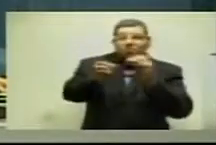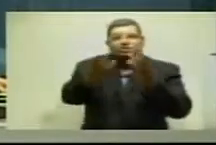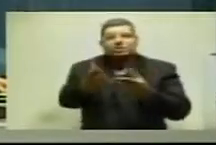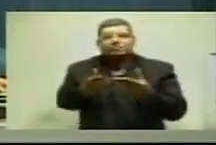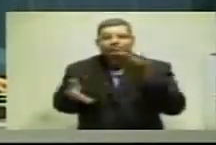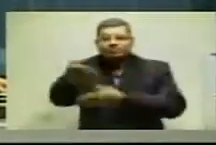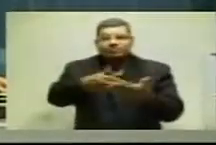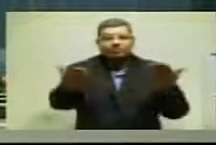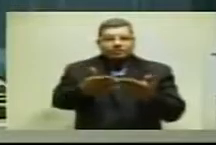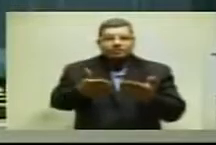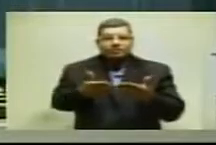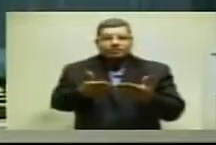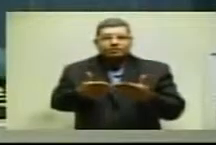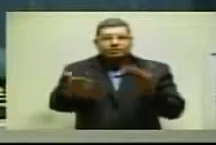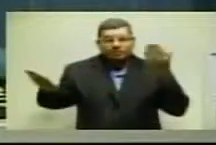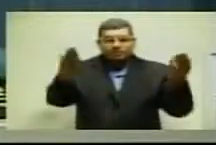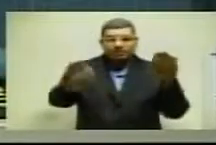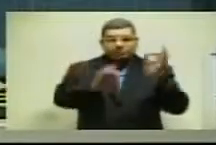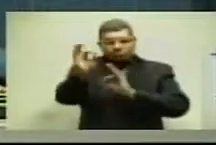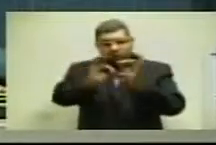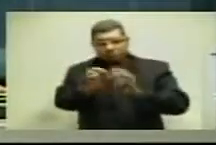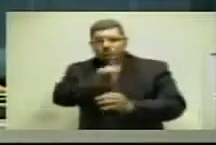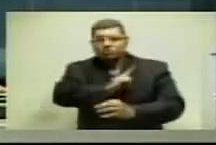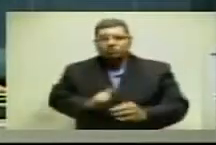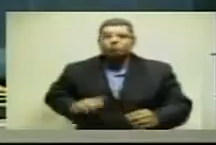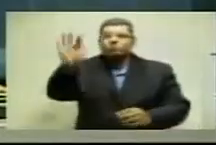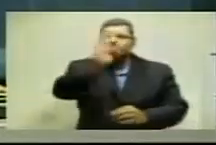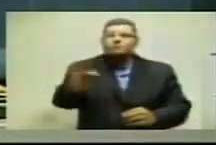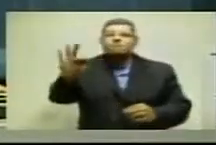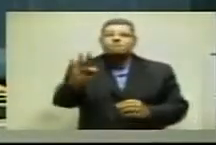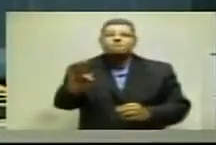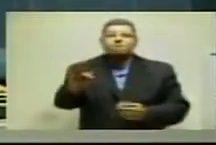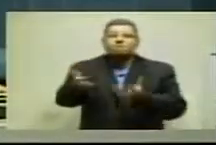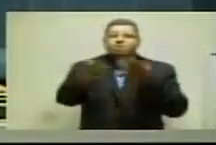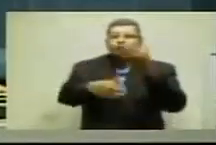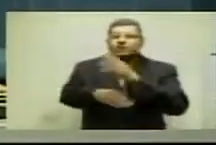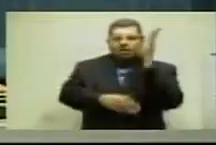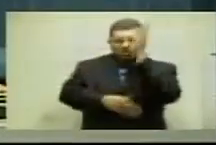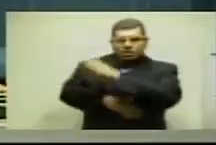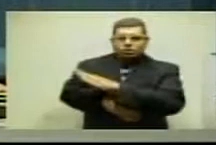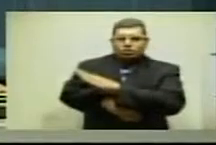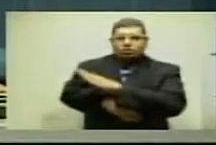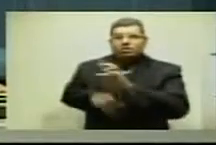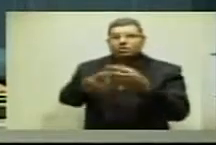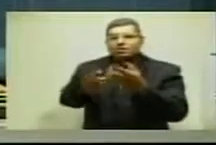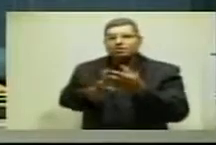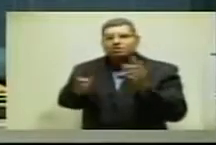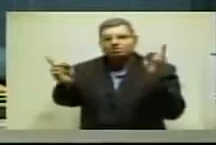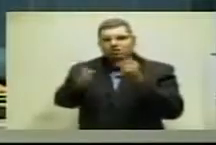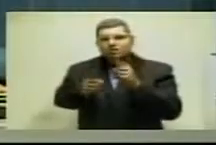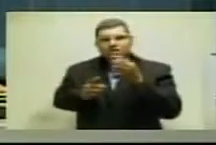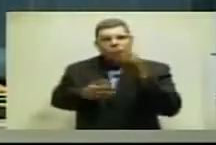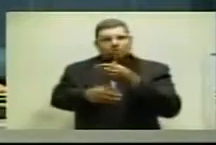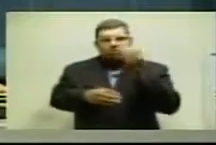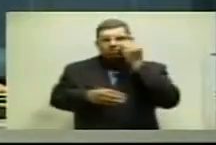que tramita hoje paralelamente à proposta do governo federal, que é ruim, mas que é menos